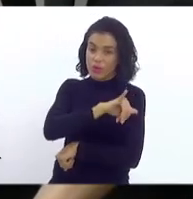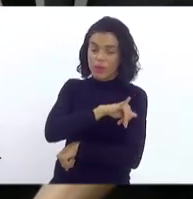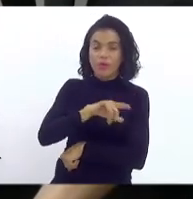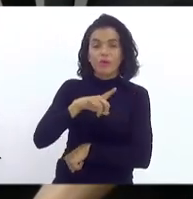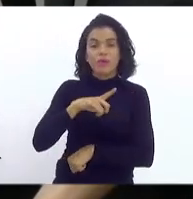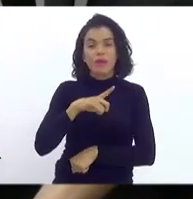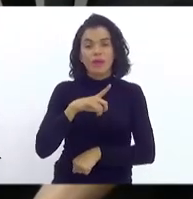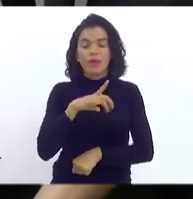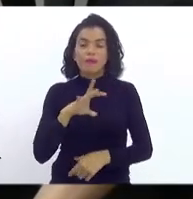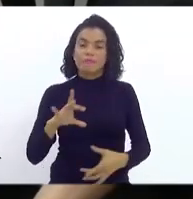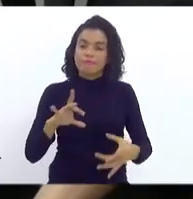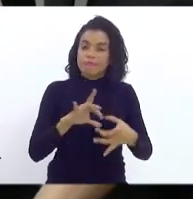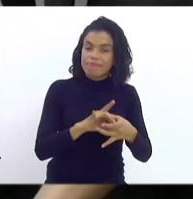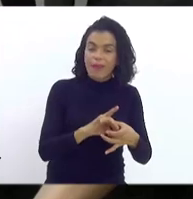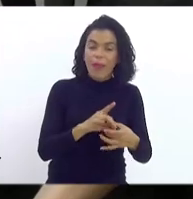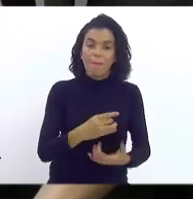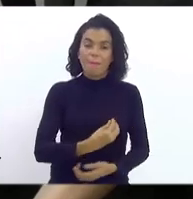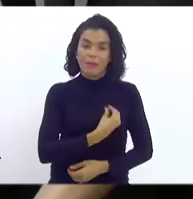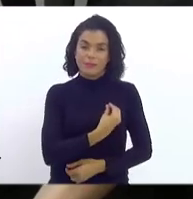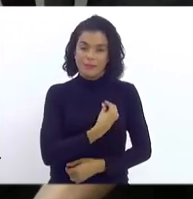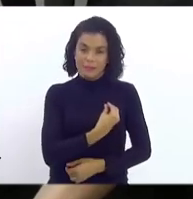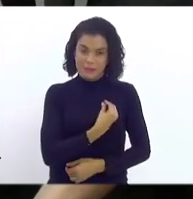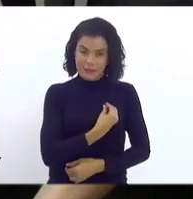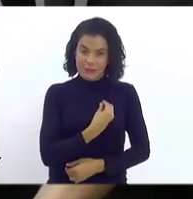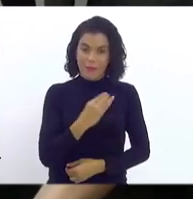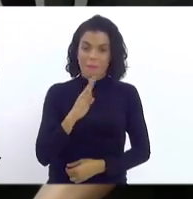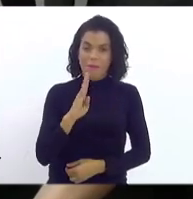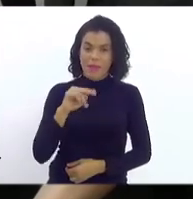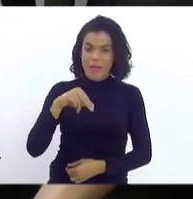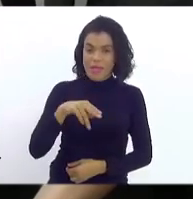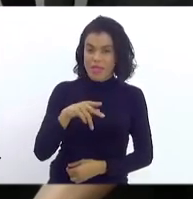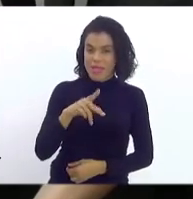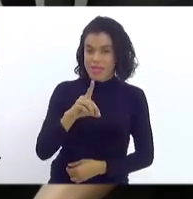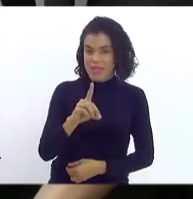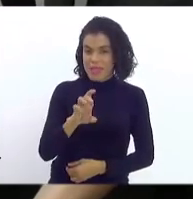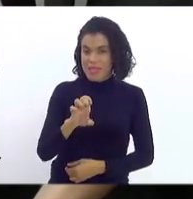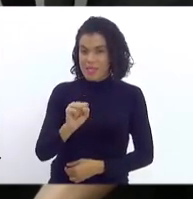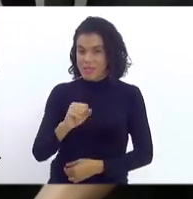composição acionária a participação do BNDESPAR em